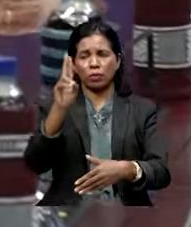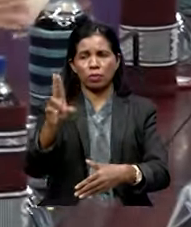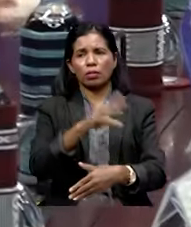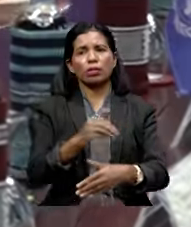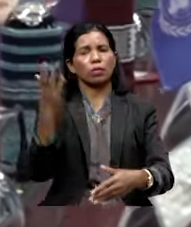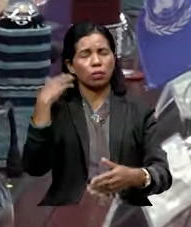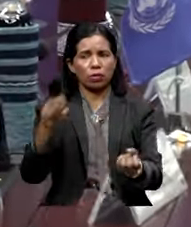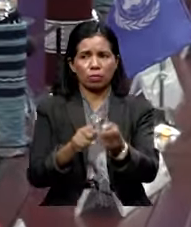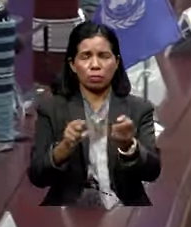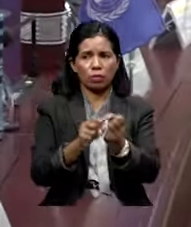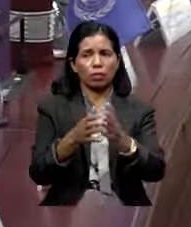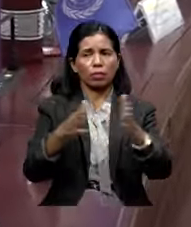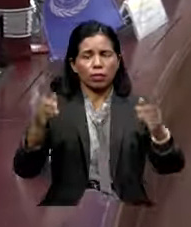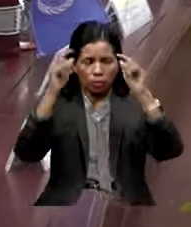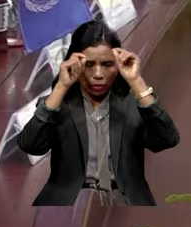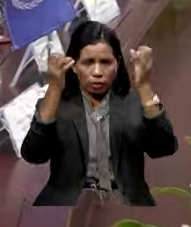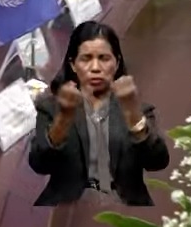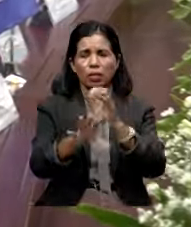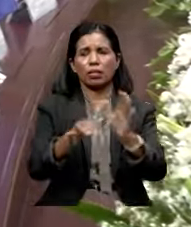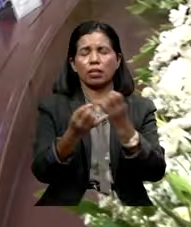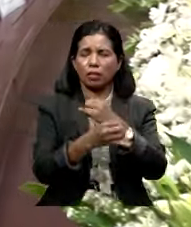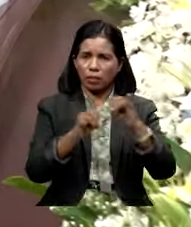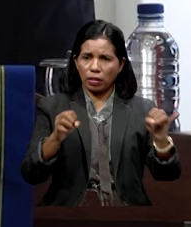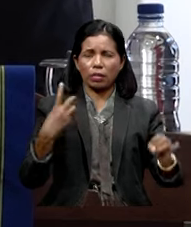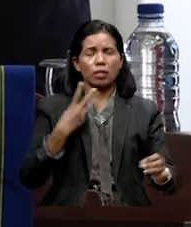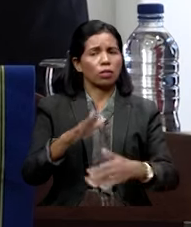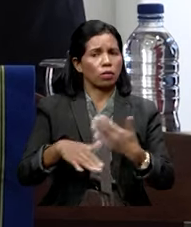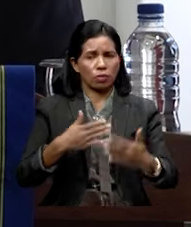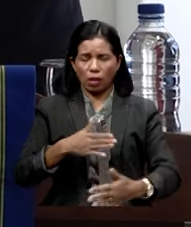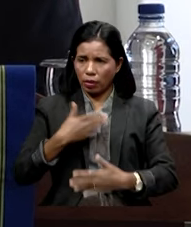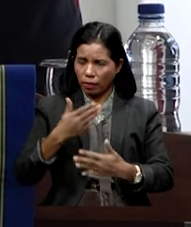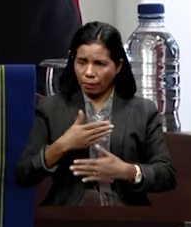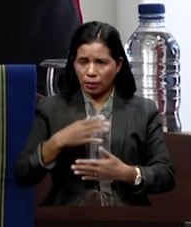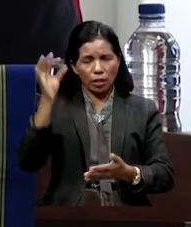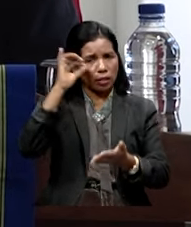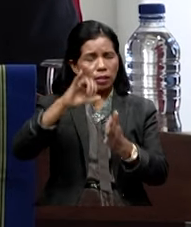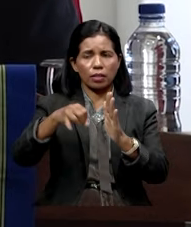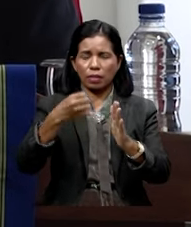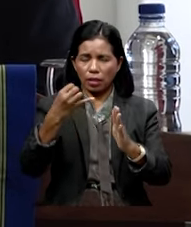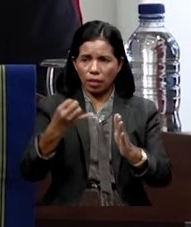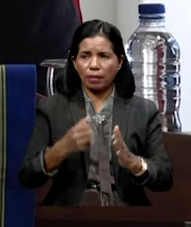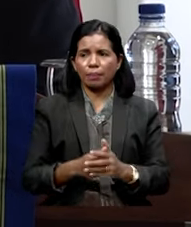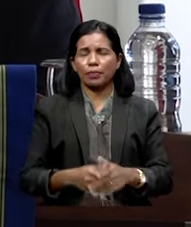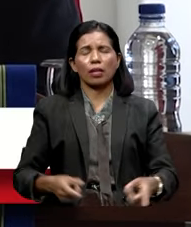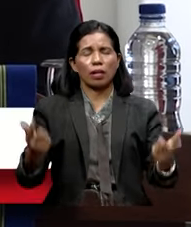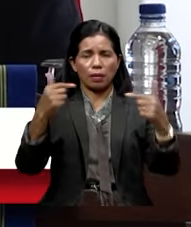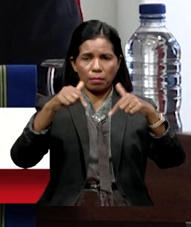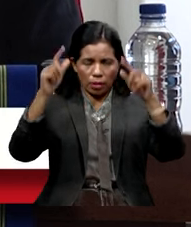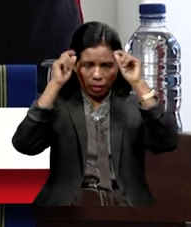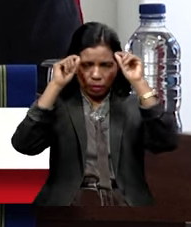Macas, Timor-Leste, ao direito à independência. Estou muito contente, secretário-geral, mas